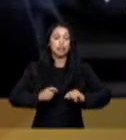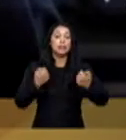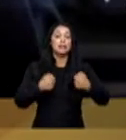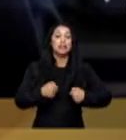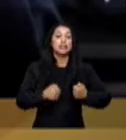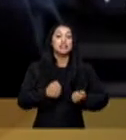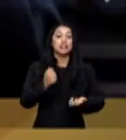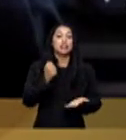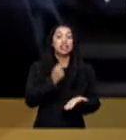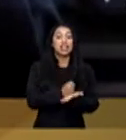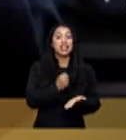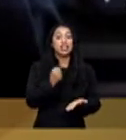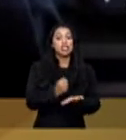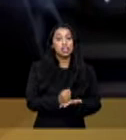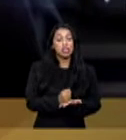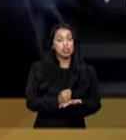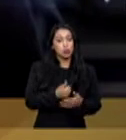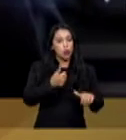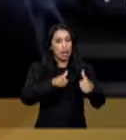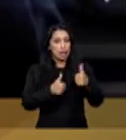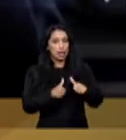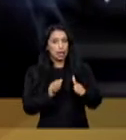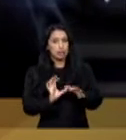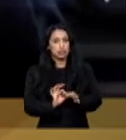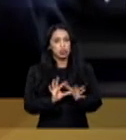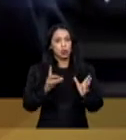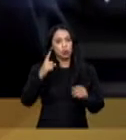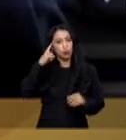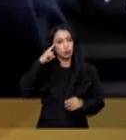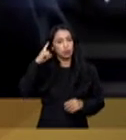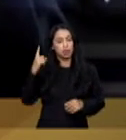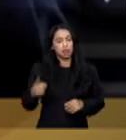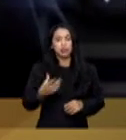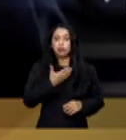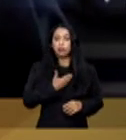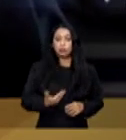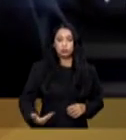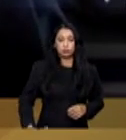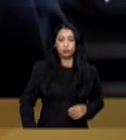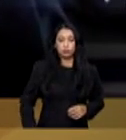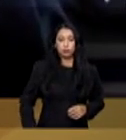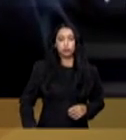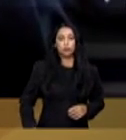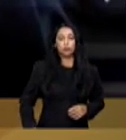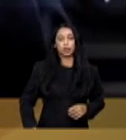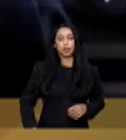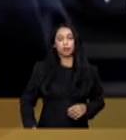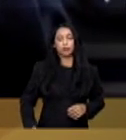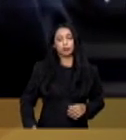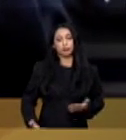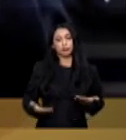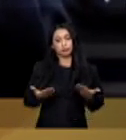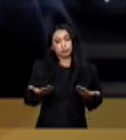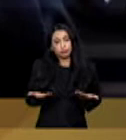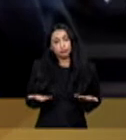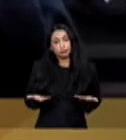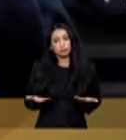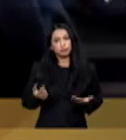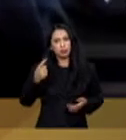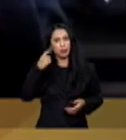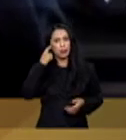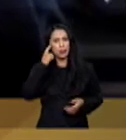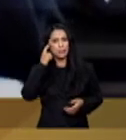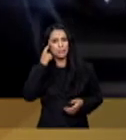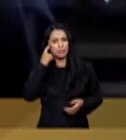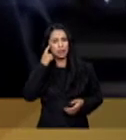registro, análise ou autorização de órgão público competente. Eu acho que caindo